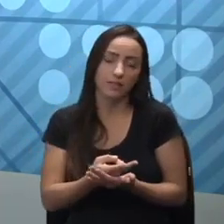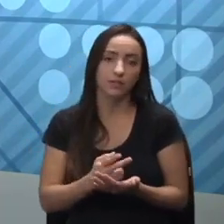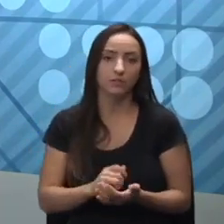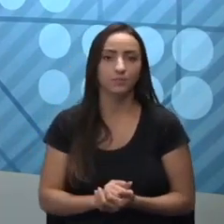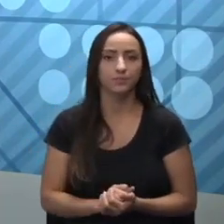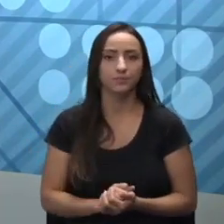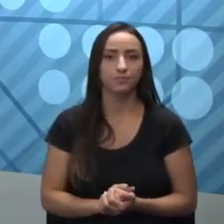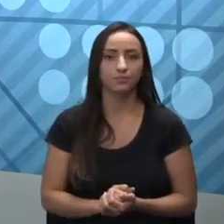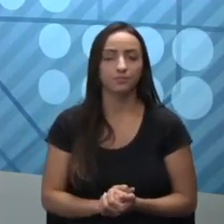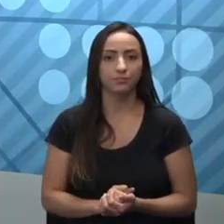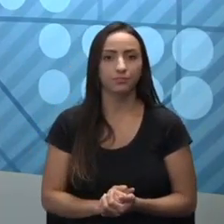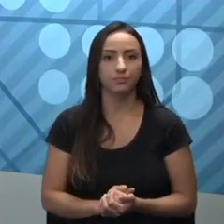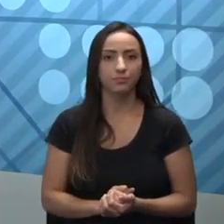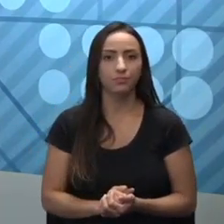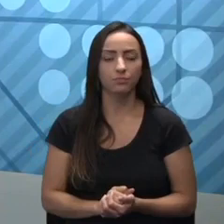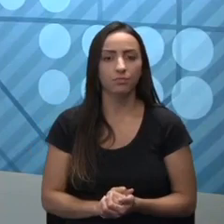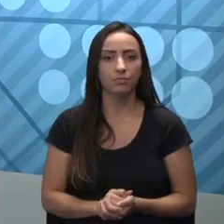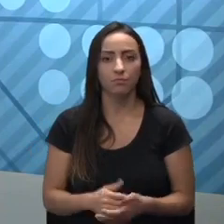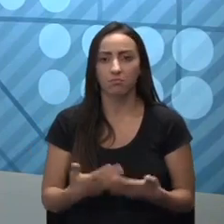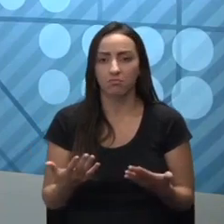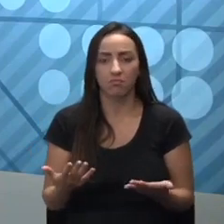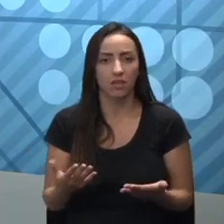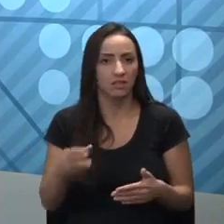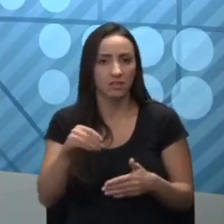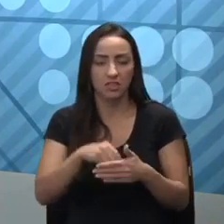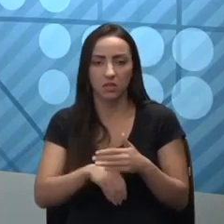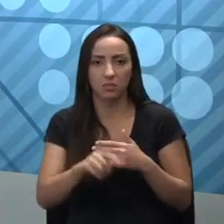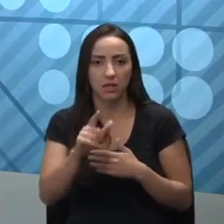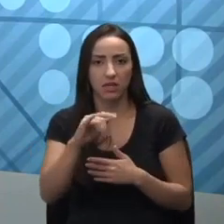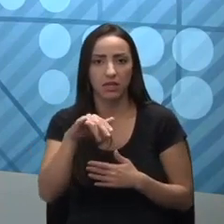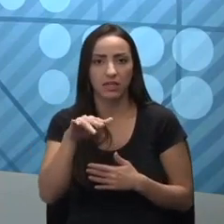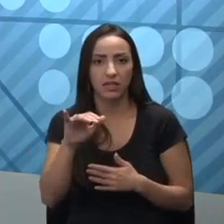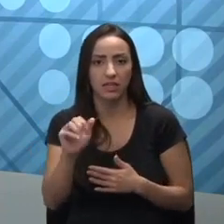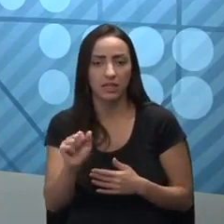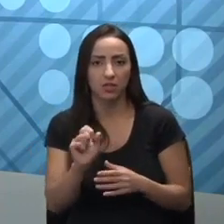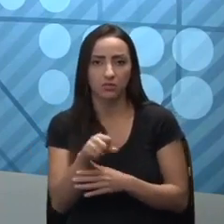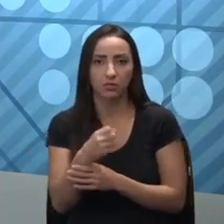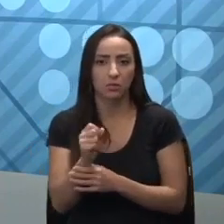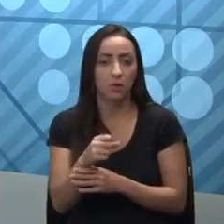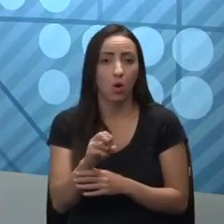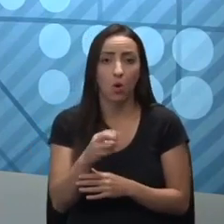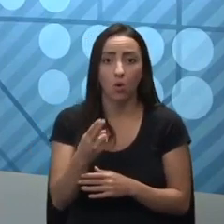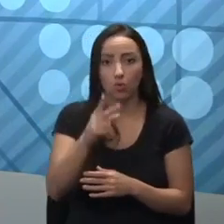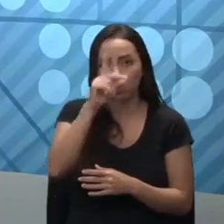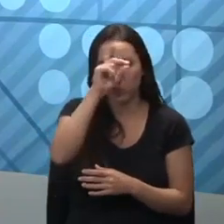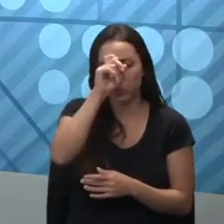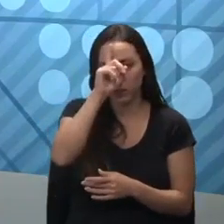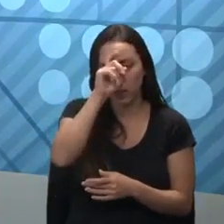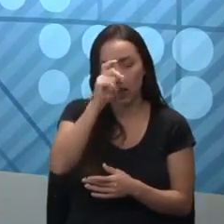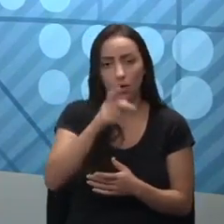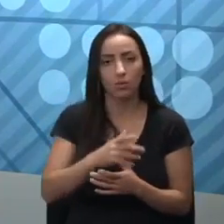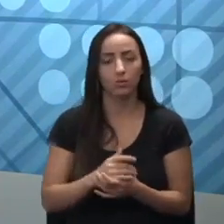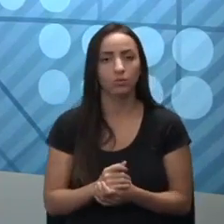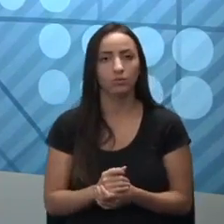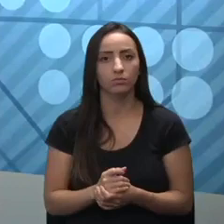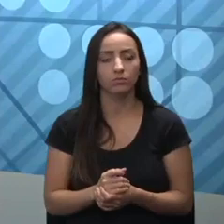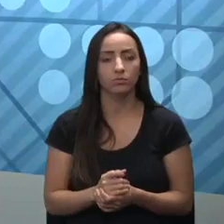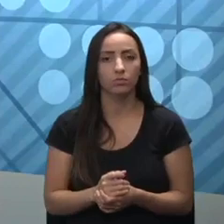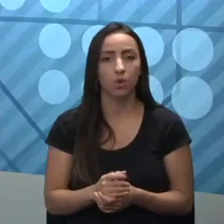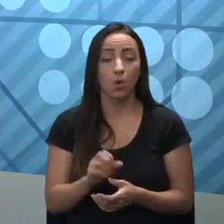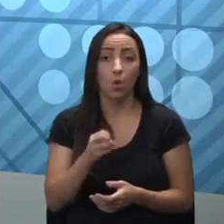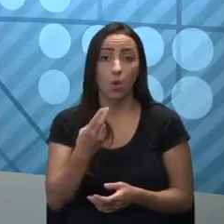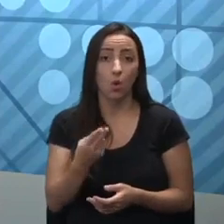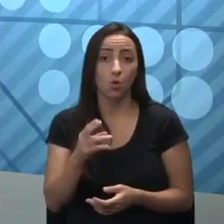paciente, né? Seja ele dentro de uma clínica de fisioterapia, seja num hospital, numa